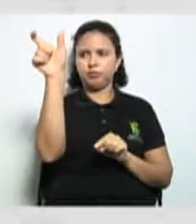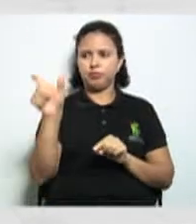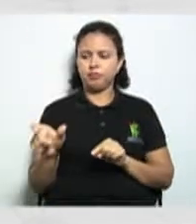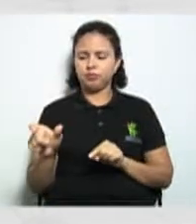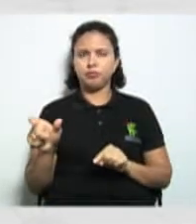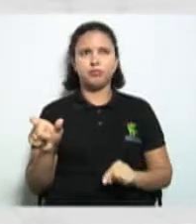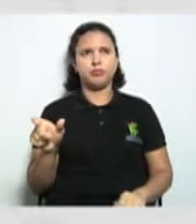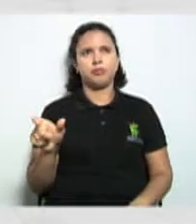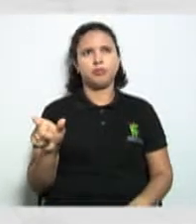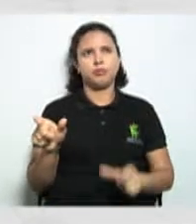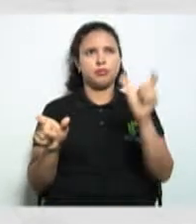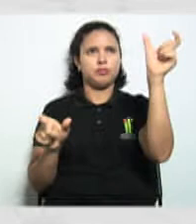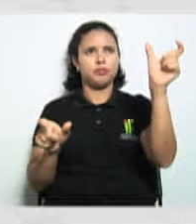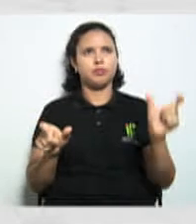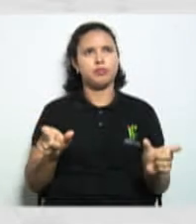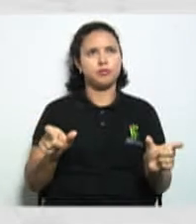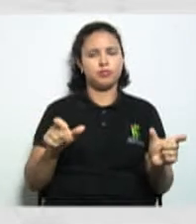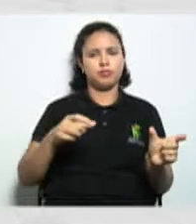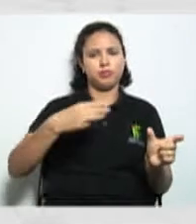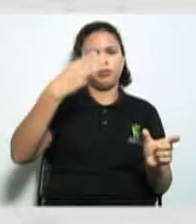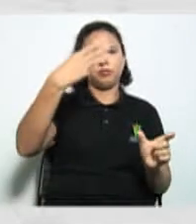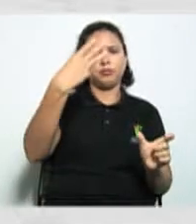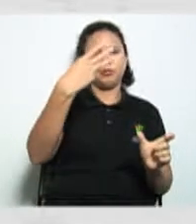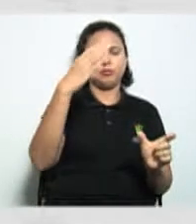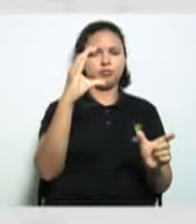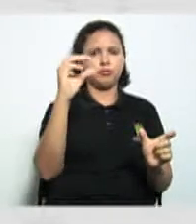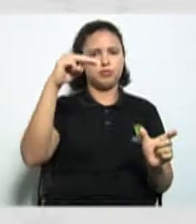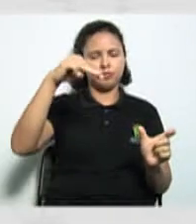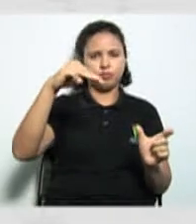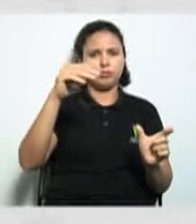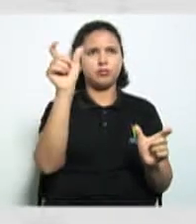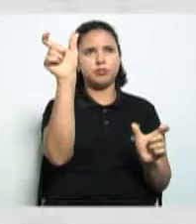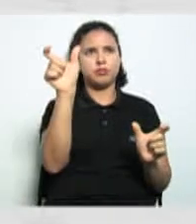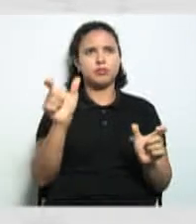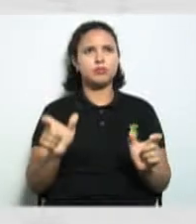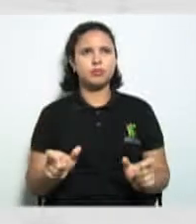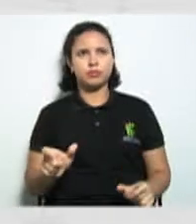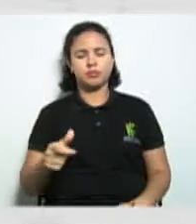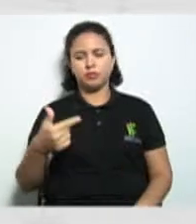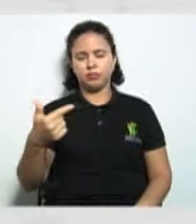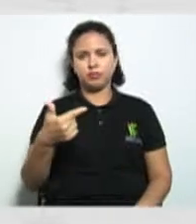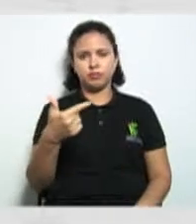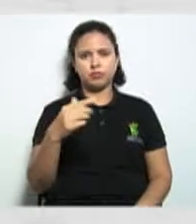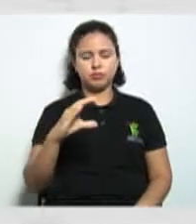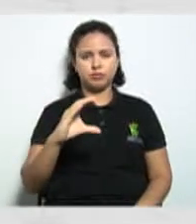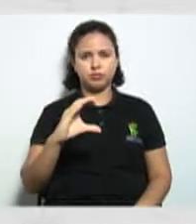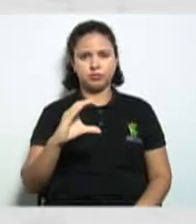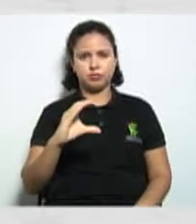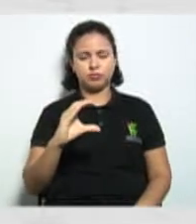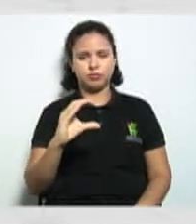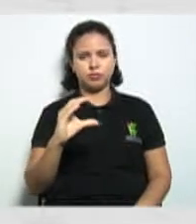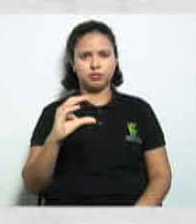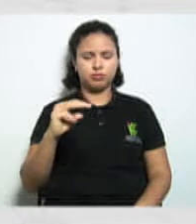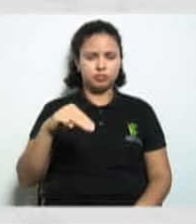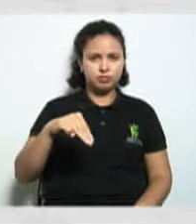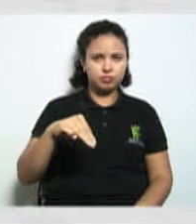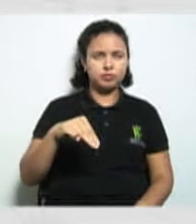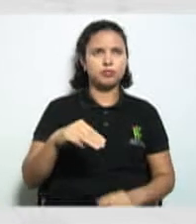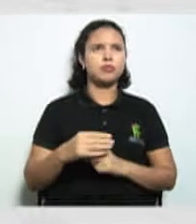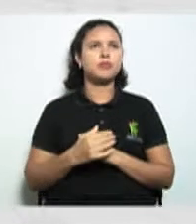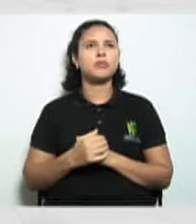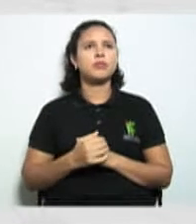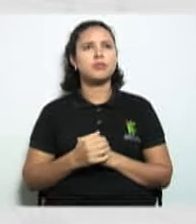de superior, esquerda, e 2 centímetros direita e inferior. O recuo